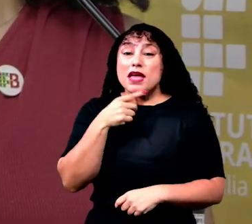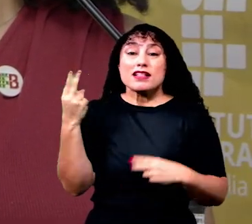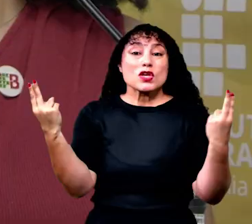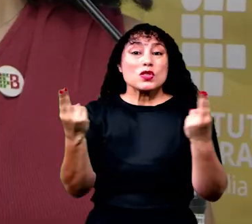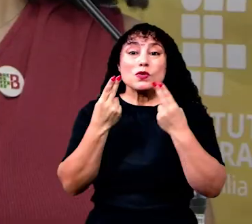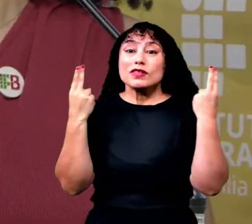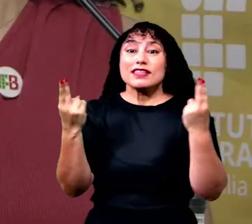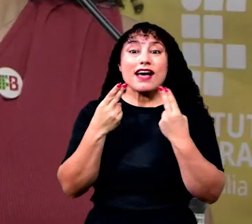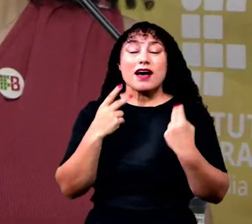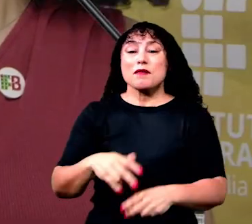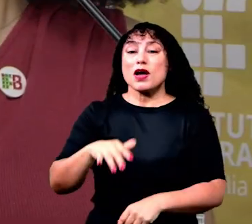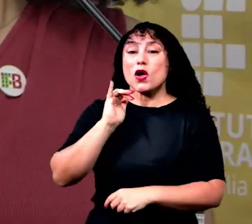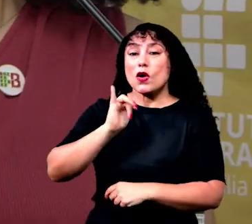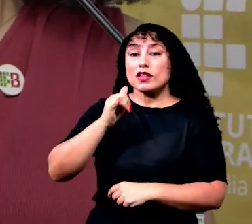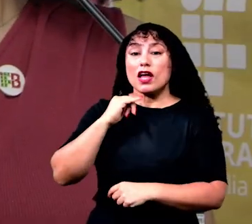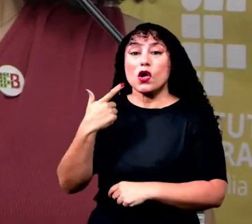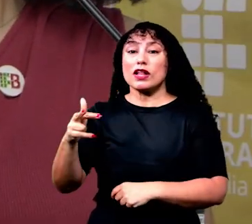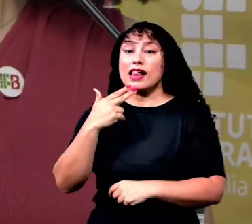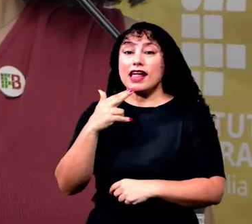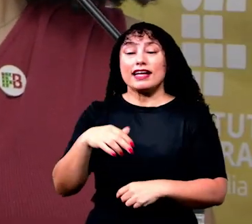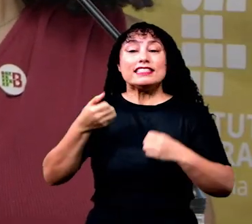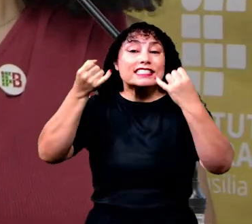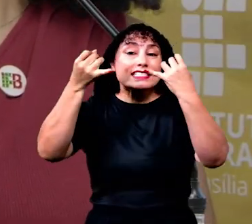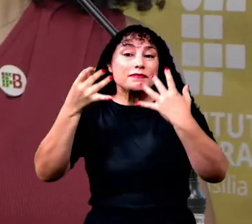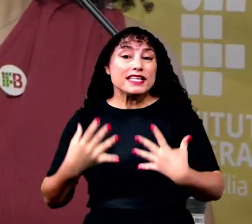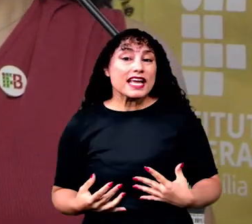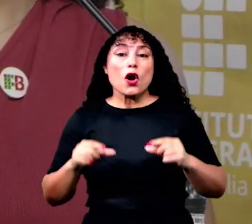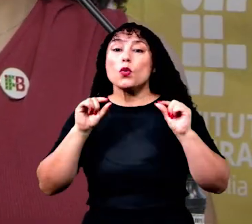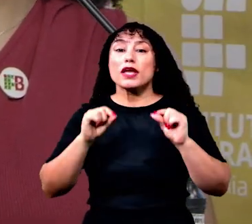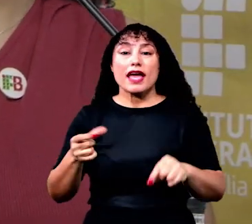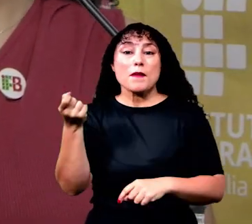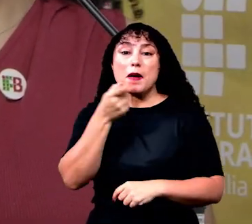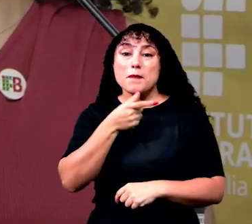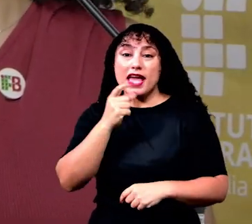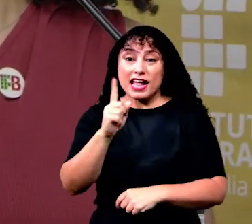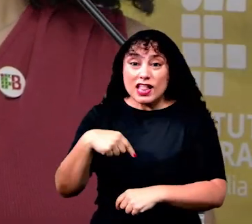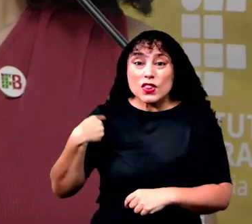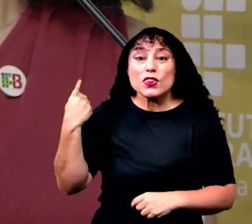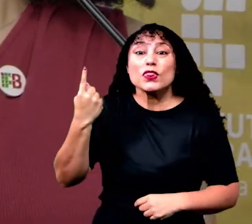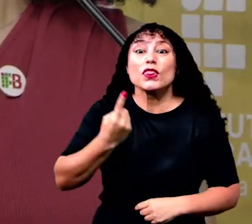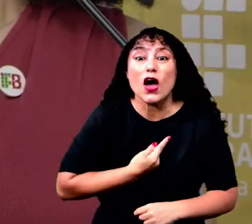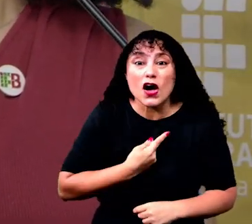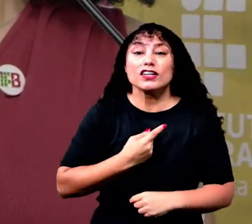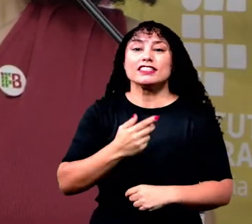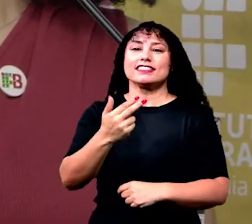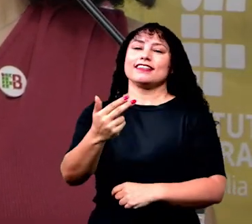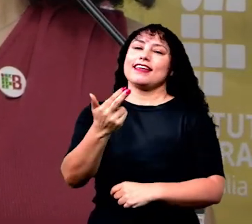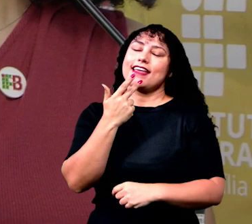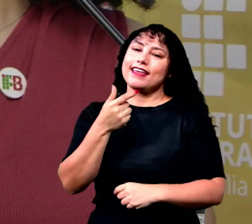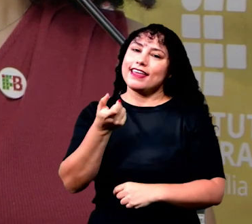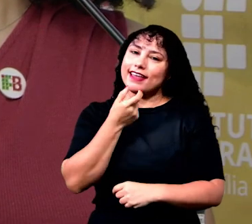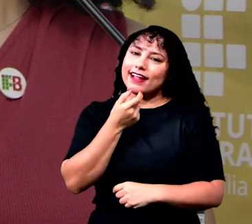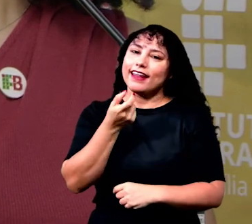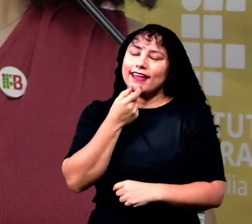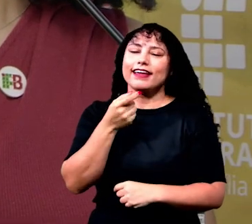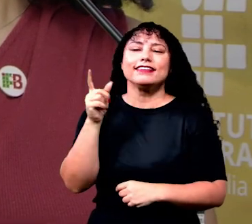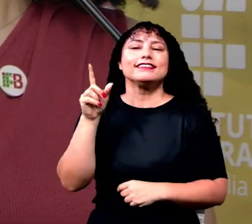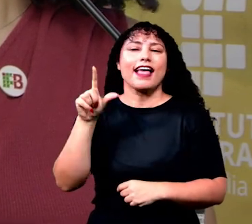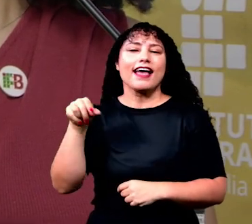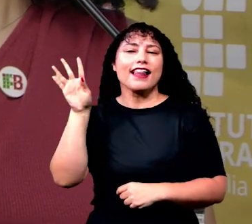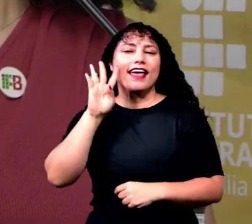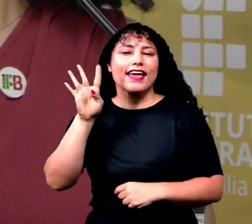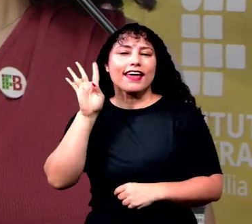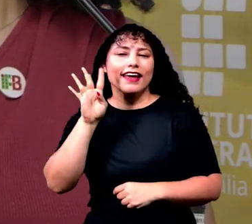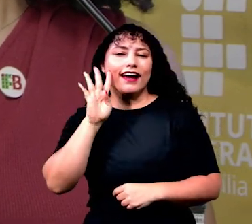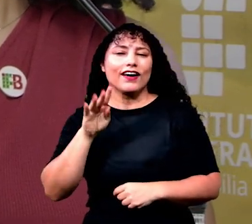outro idioma, né? Então, sim. esse processo da gente explicar o que que é uma piada nossa em inglês, né, é muito legal. E aí a gente